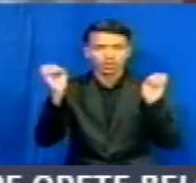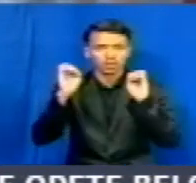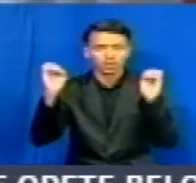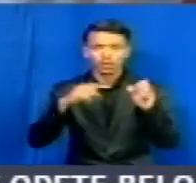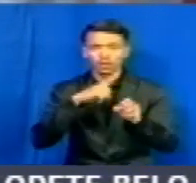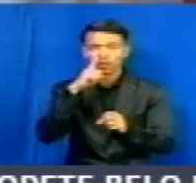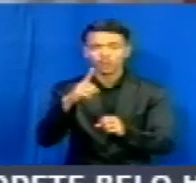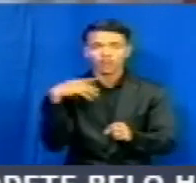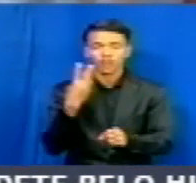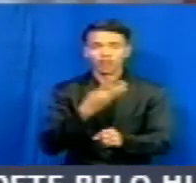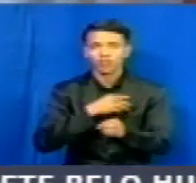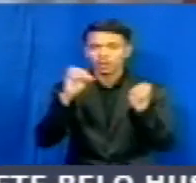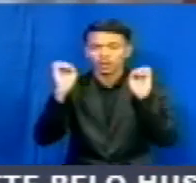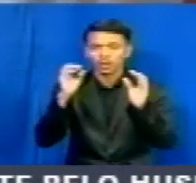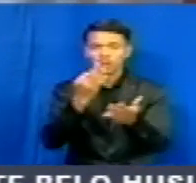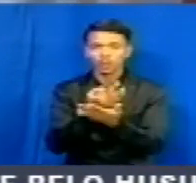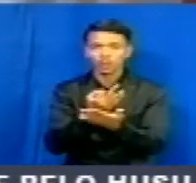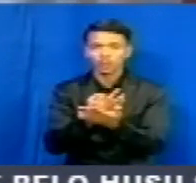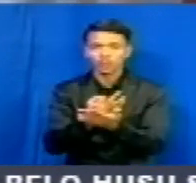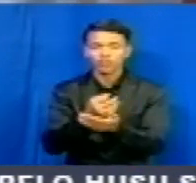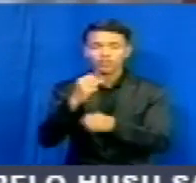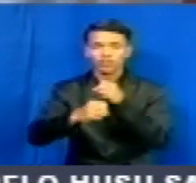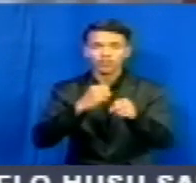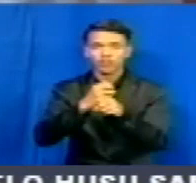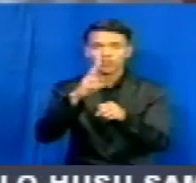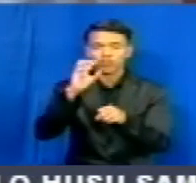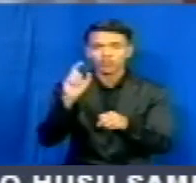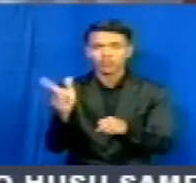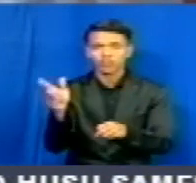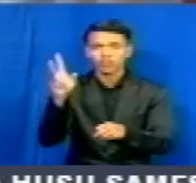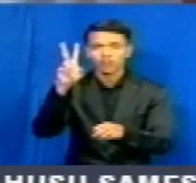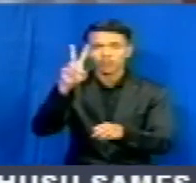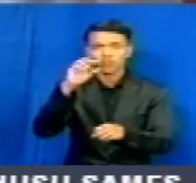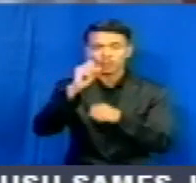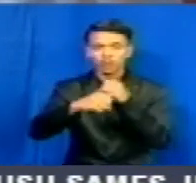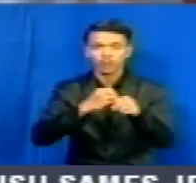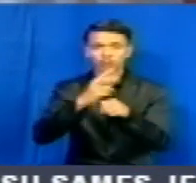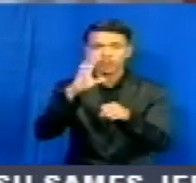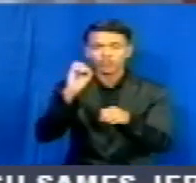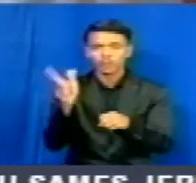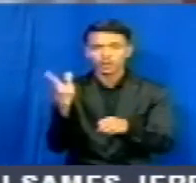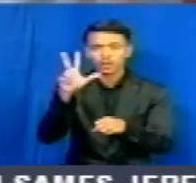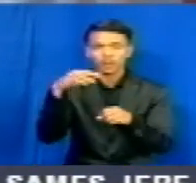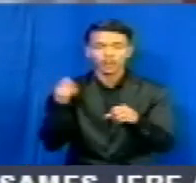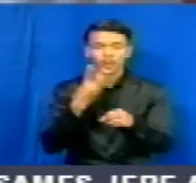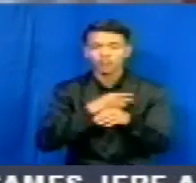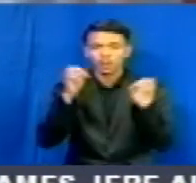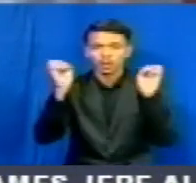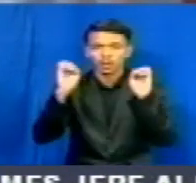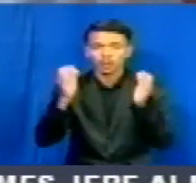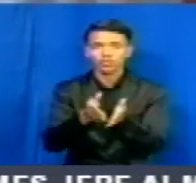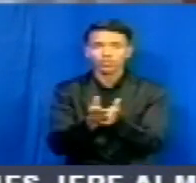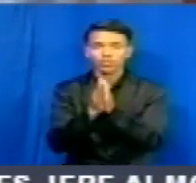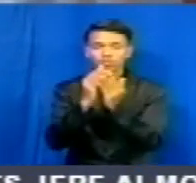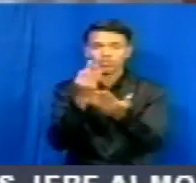iha orçamento ba 2022 2023 ela uso tan orçamento aula atene notícia ne sira